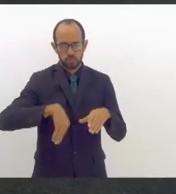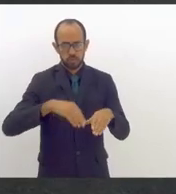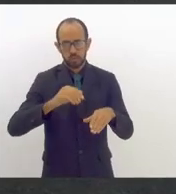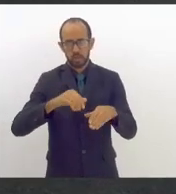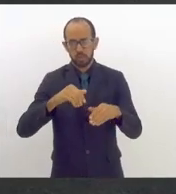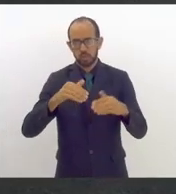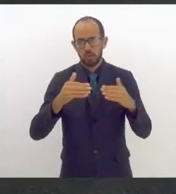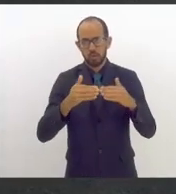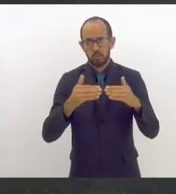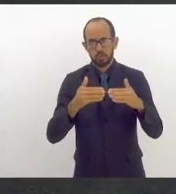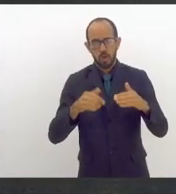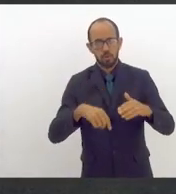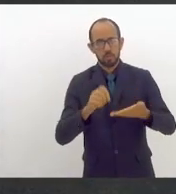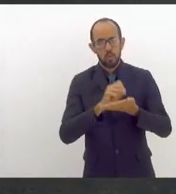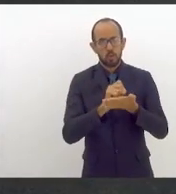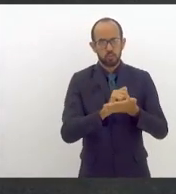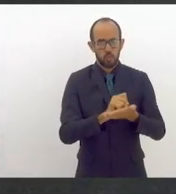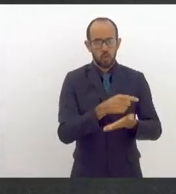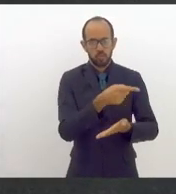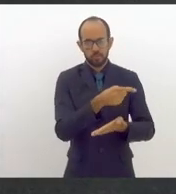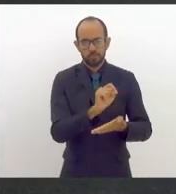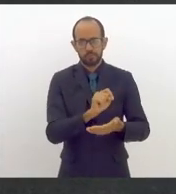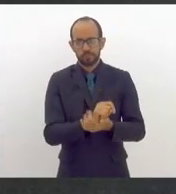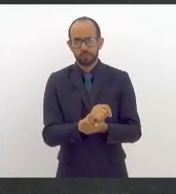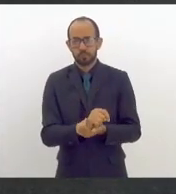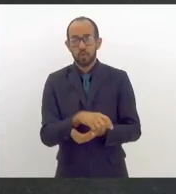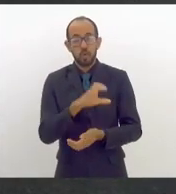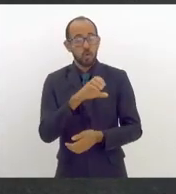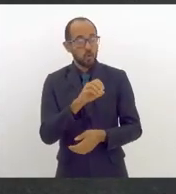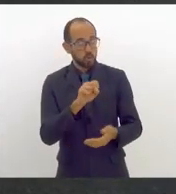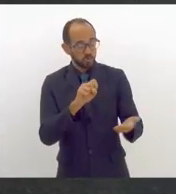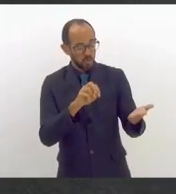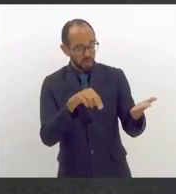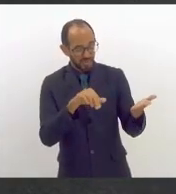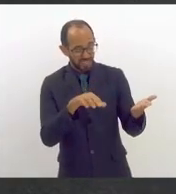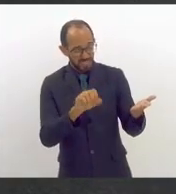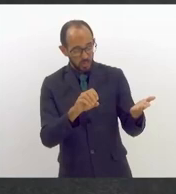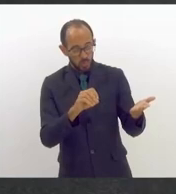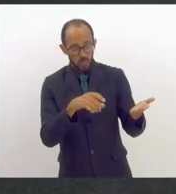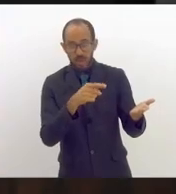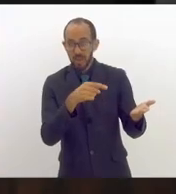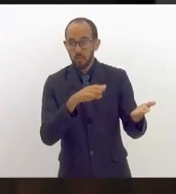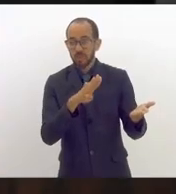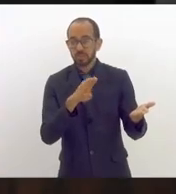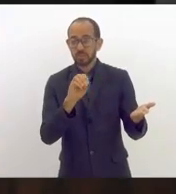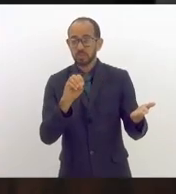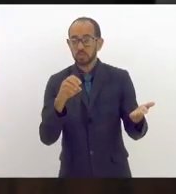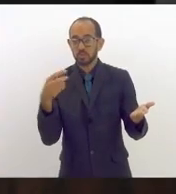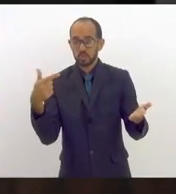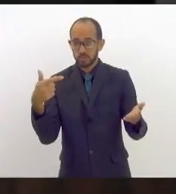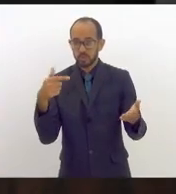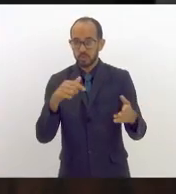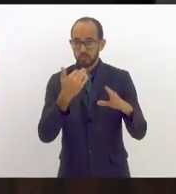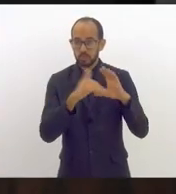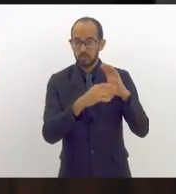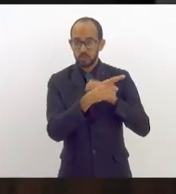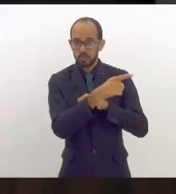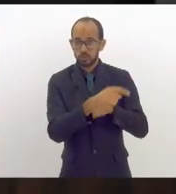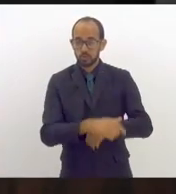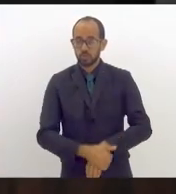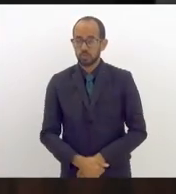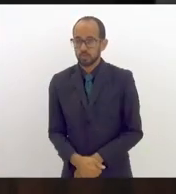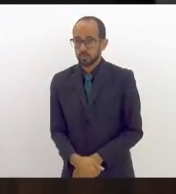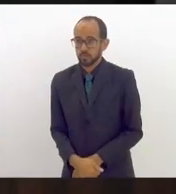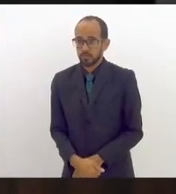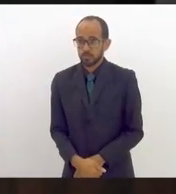só para dar retificação falei que o projeto cozzolina era 420 mas é 402 vou mandar para vossa excelência obrigado